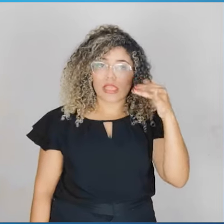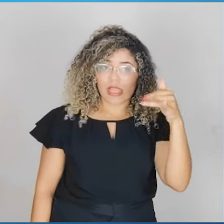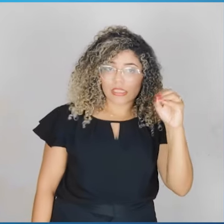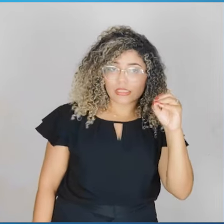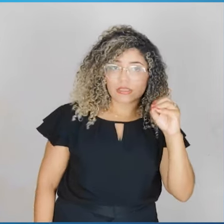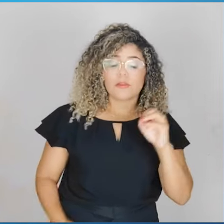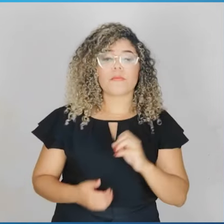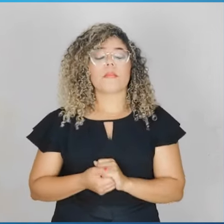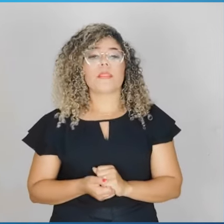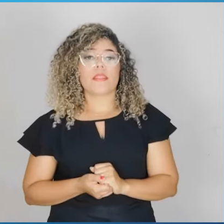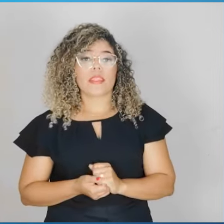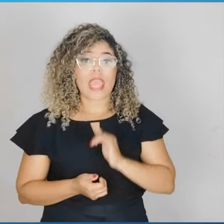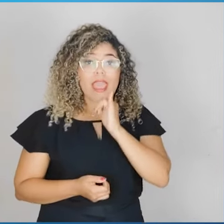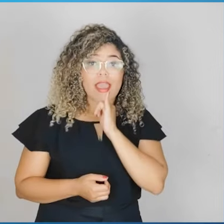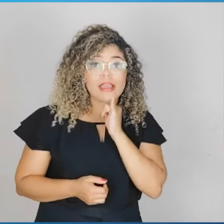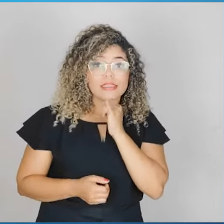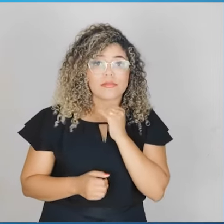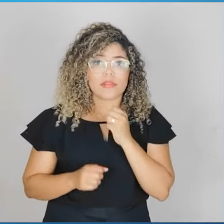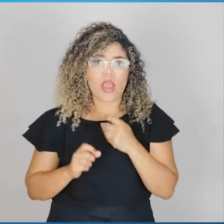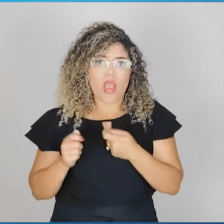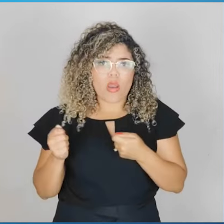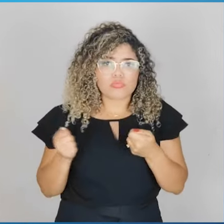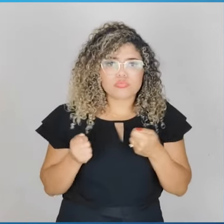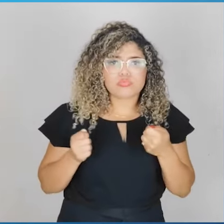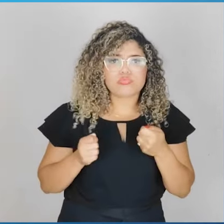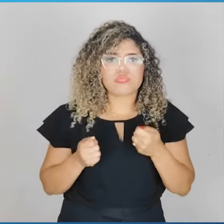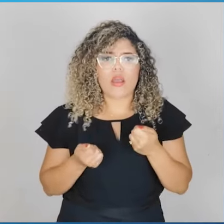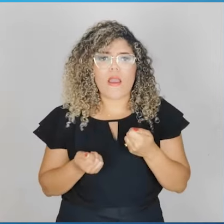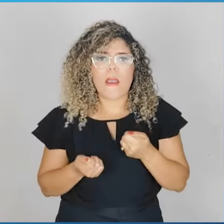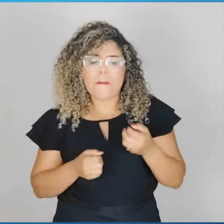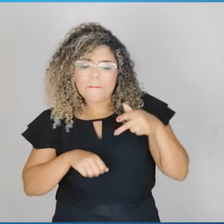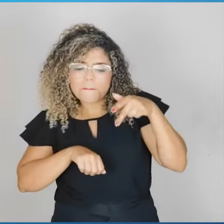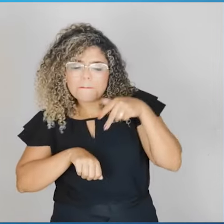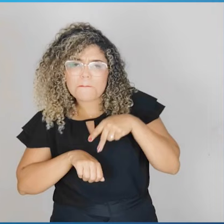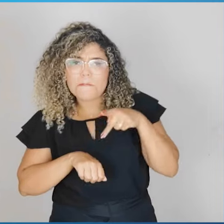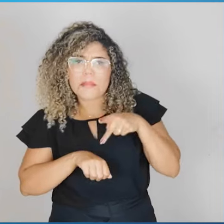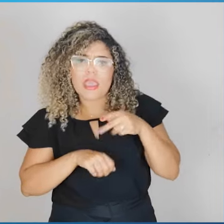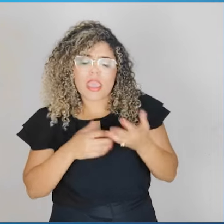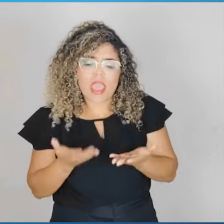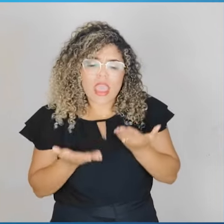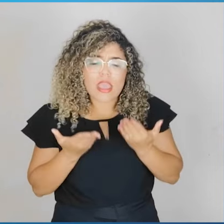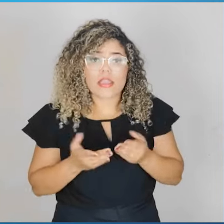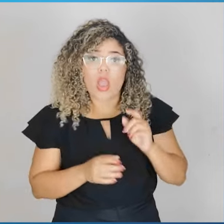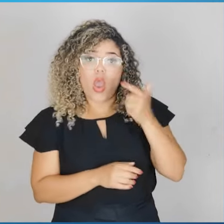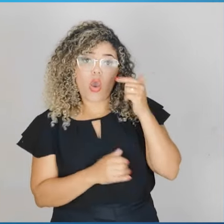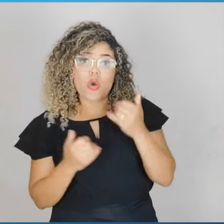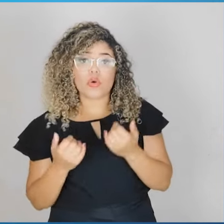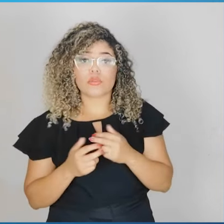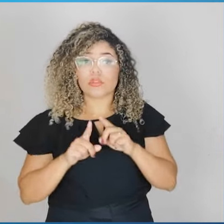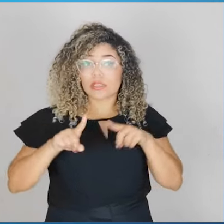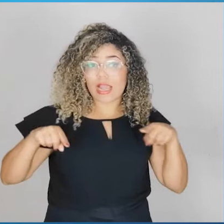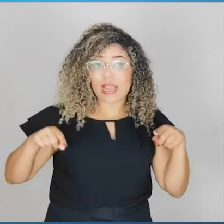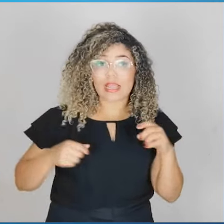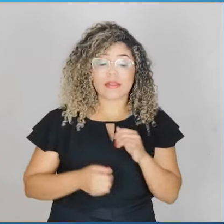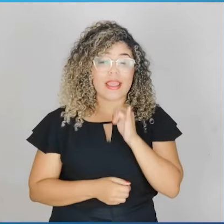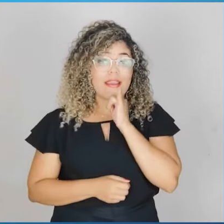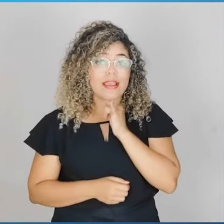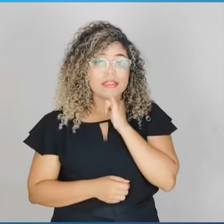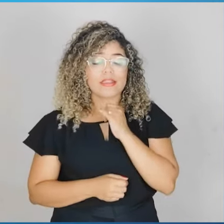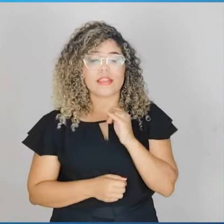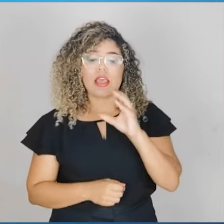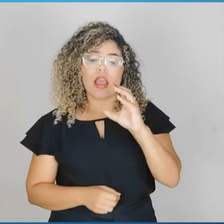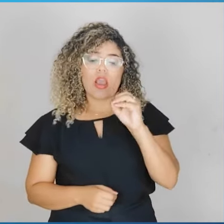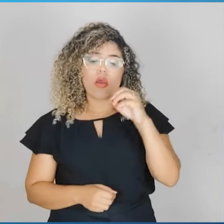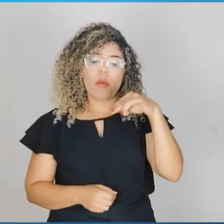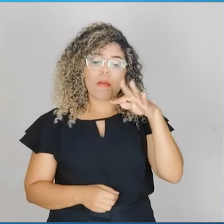mecânica, decorrente da pressão exercida pelo peso de novos sedimentos ou de outros elementos sedimentares. Então essa compactação da